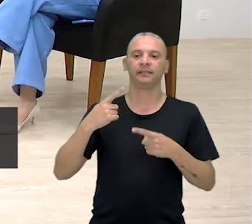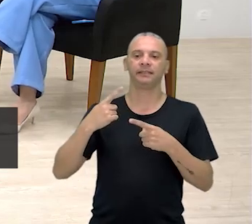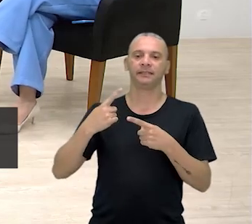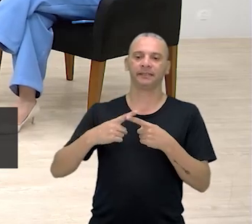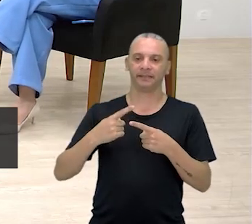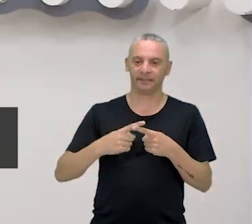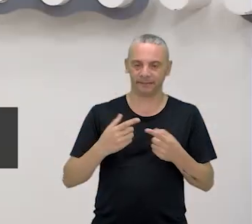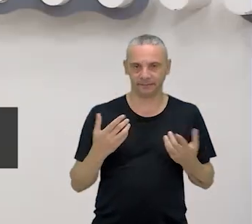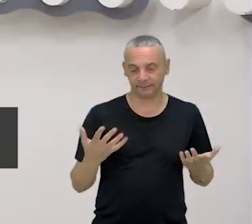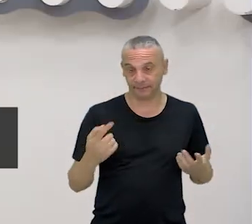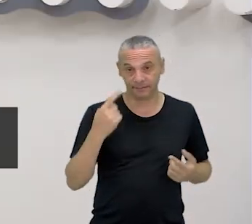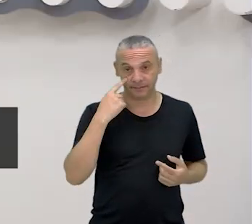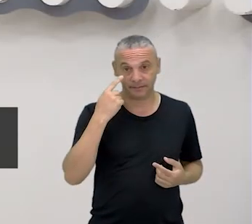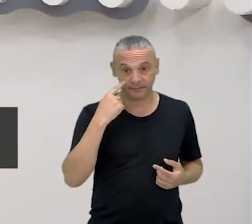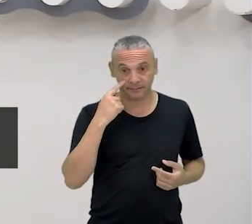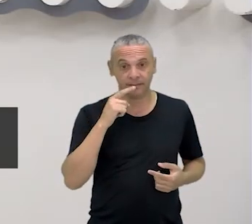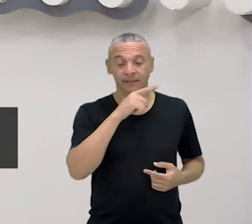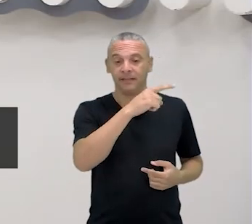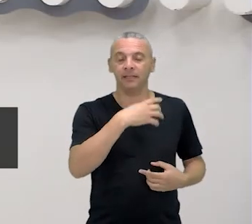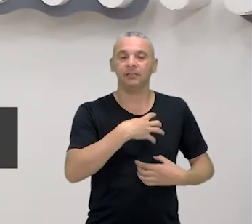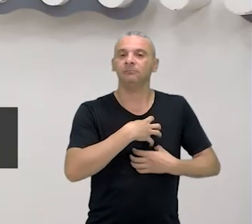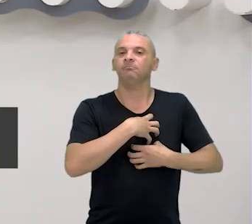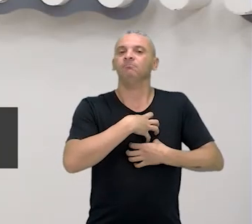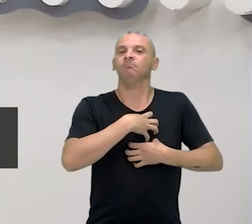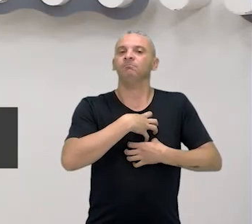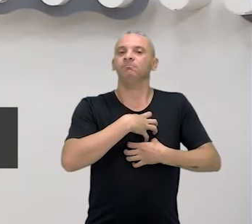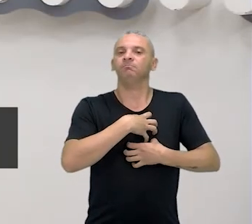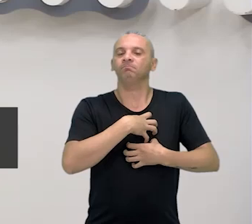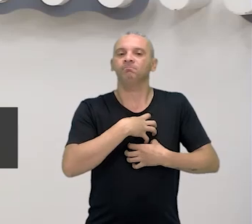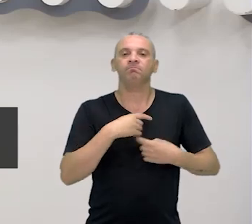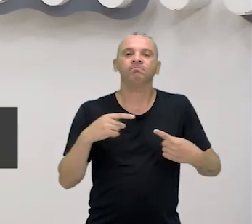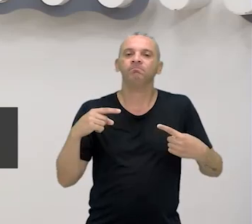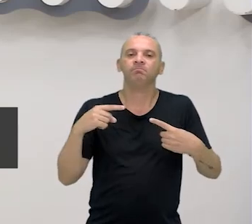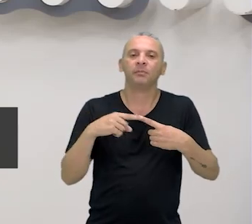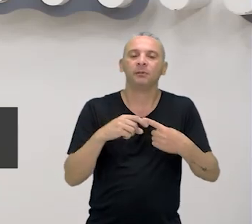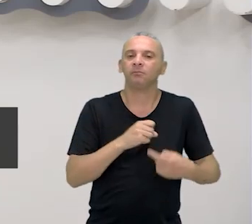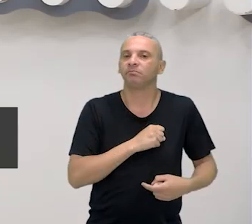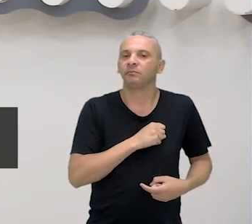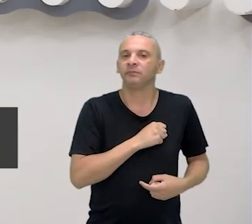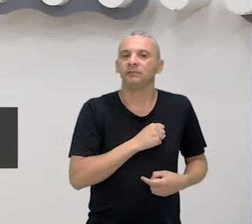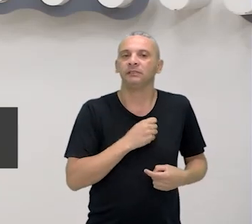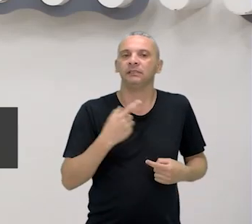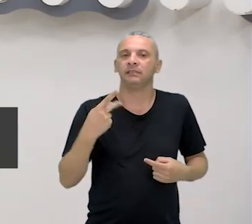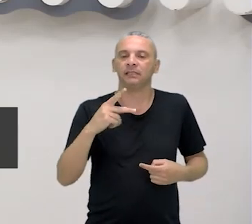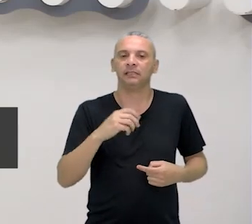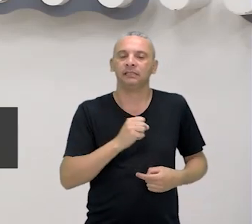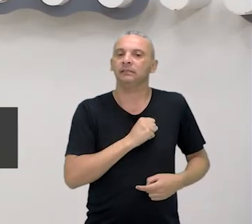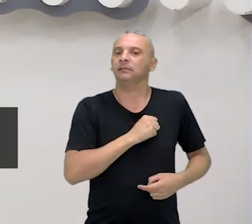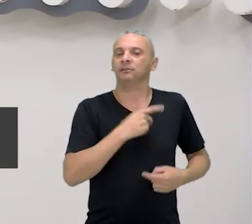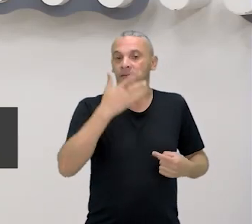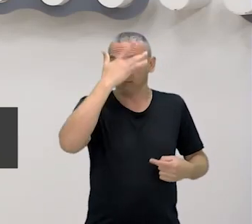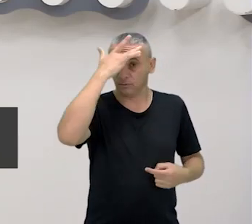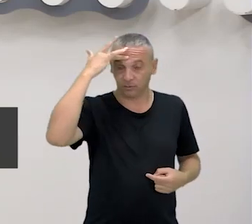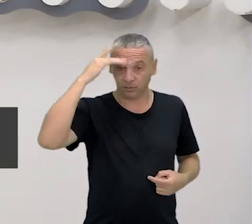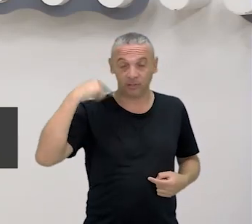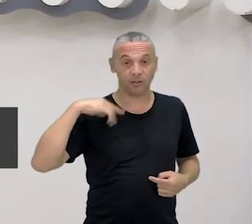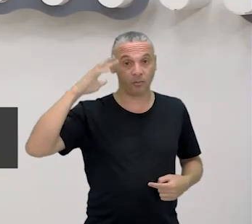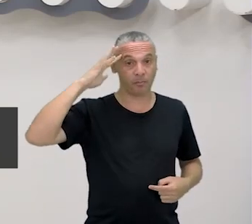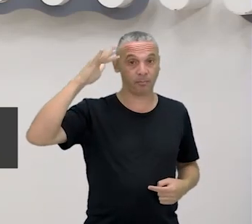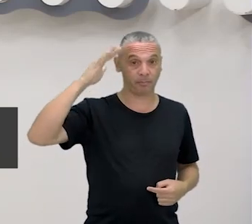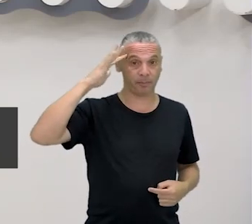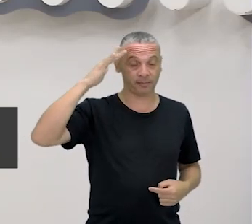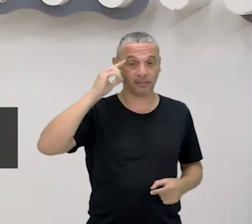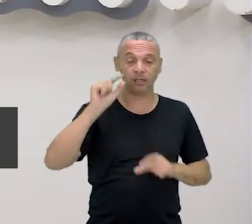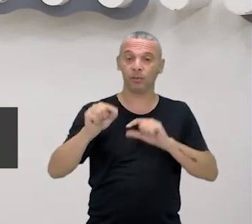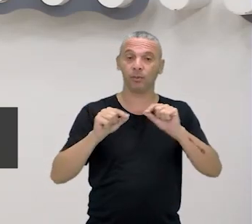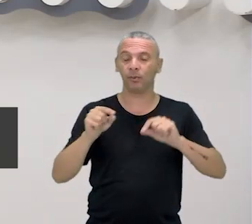olhou várias vezes, trêmbulo, falou assim, eu senti que ele tá levando, assim, uma estiletada nesse coraçãozinho amoroso dele. E você também me fez pensar